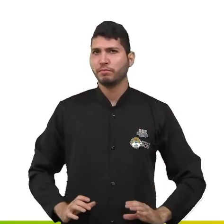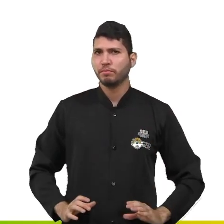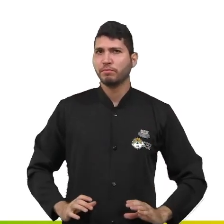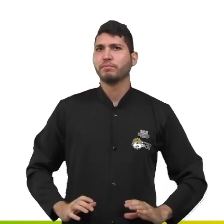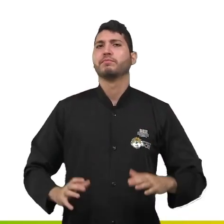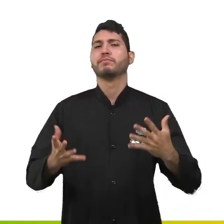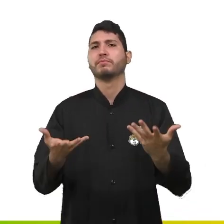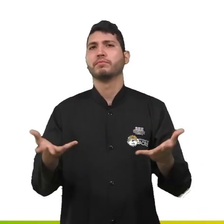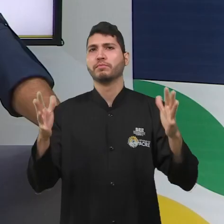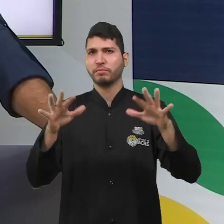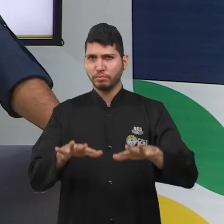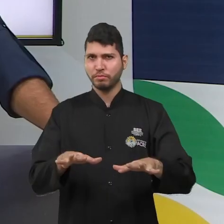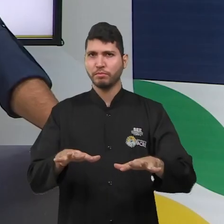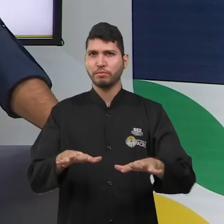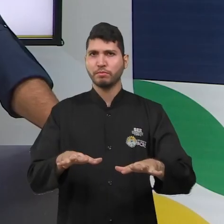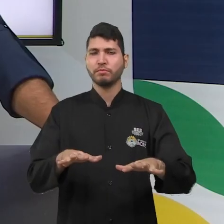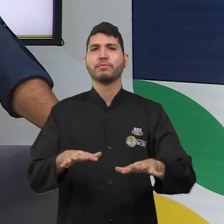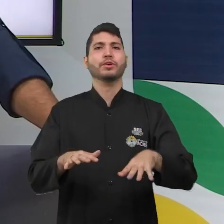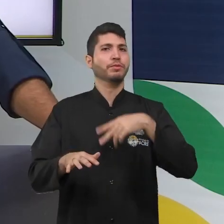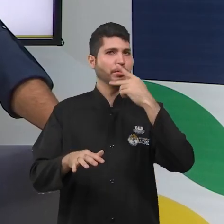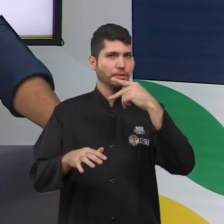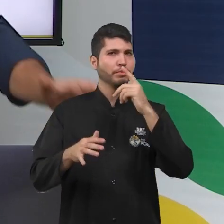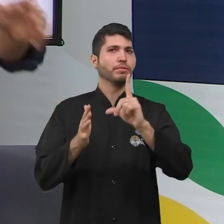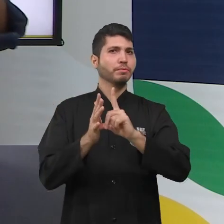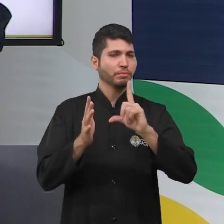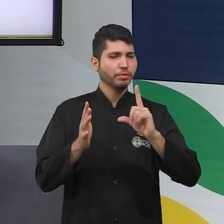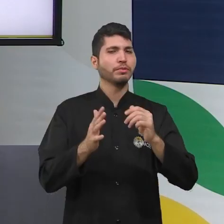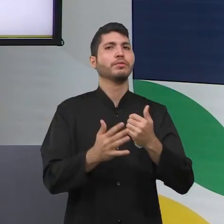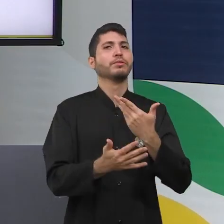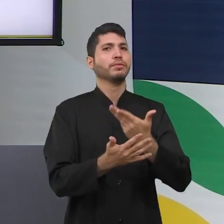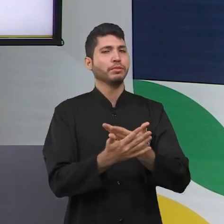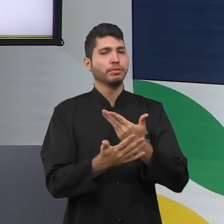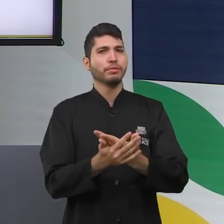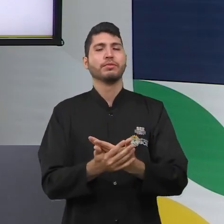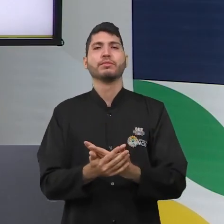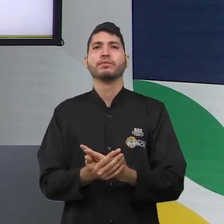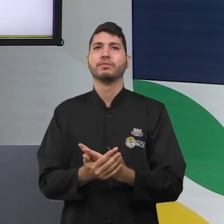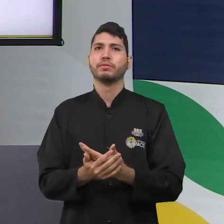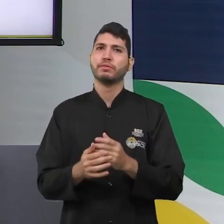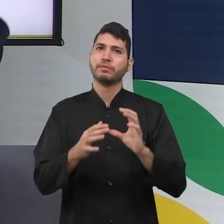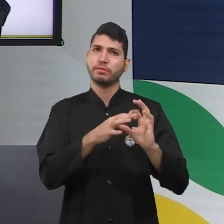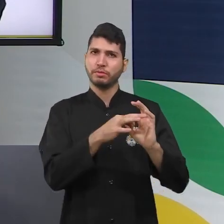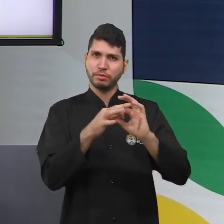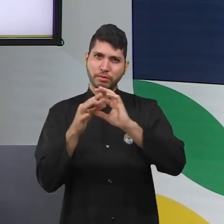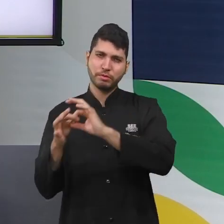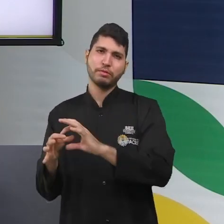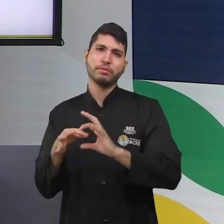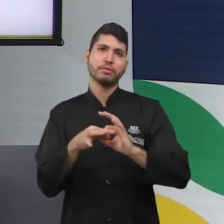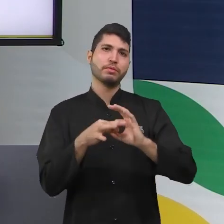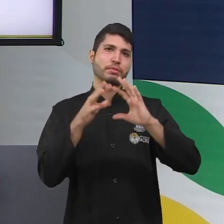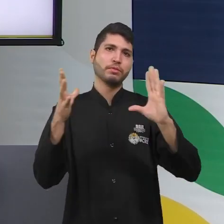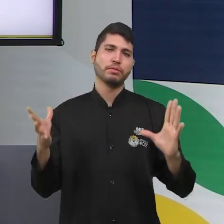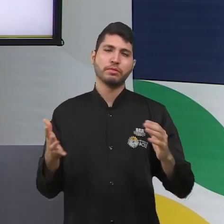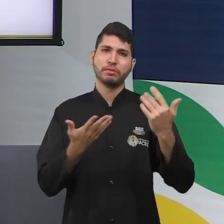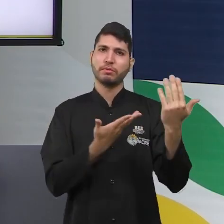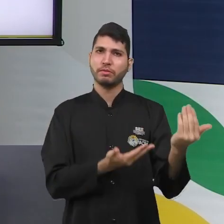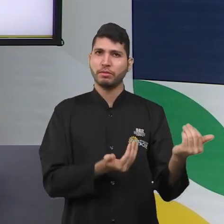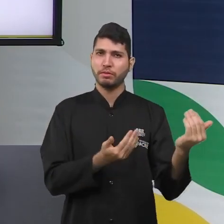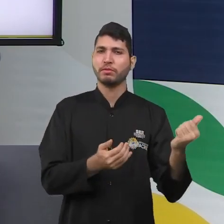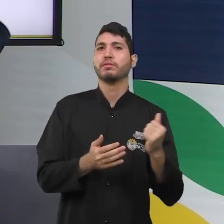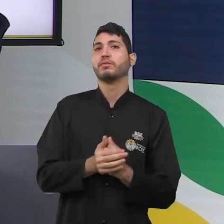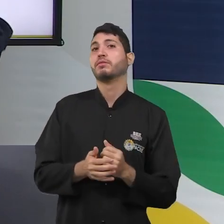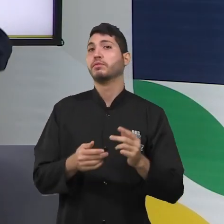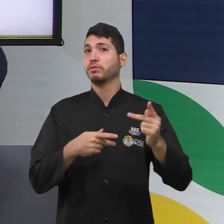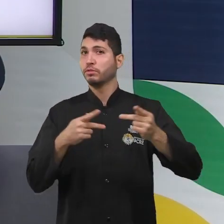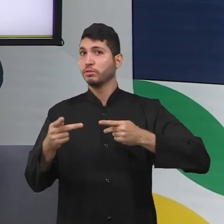e inclusão, que foi que a gente mencionou durante toda essa aula, que a gente tem esse contexto de permitir que o jovem, por meio dos projetos,